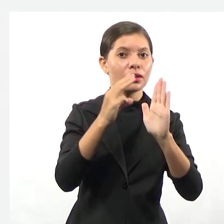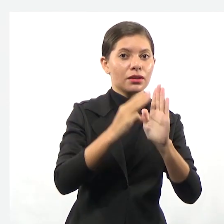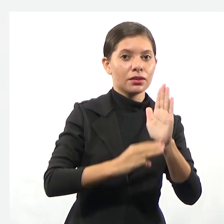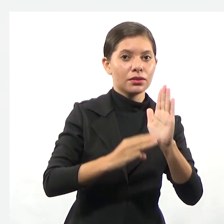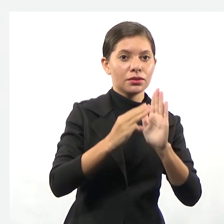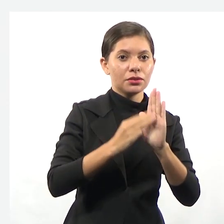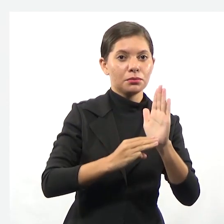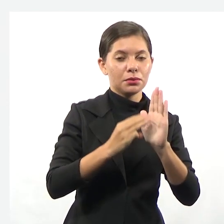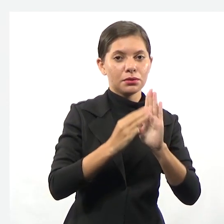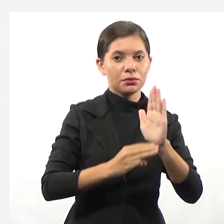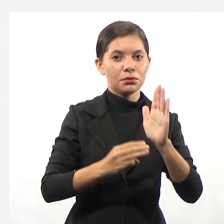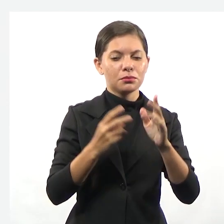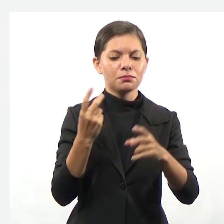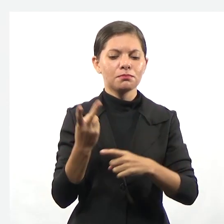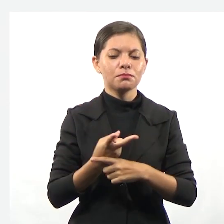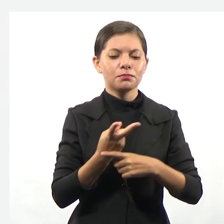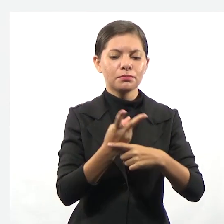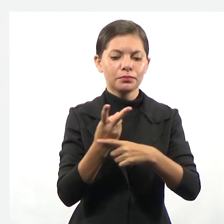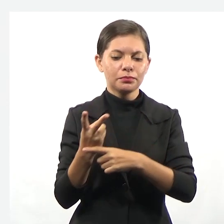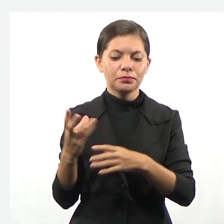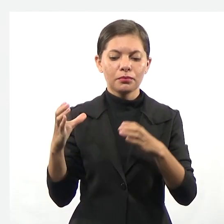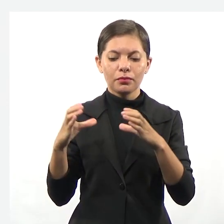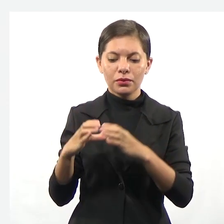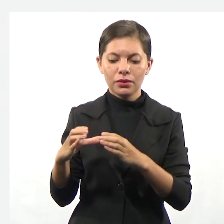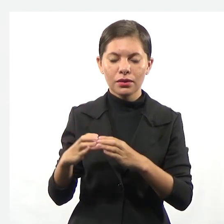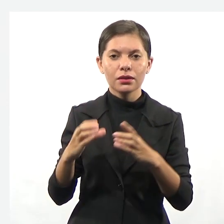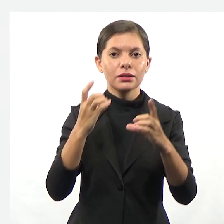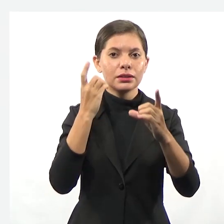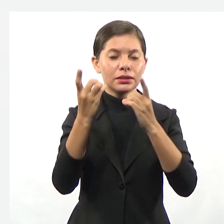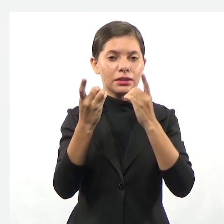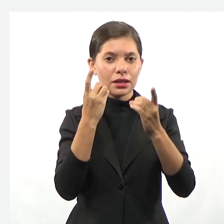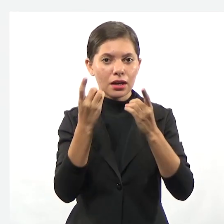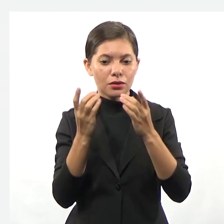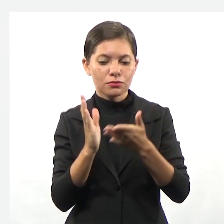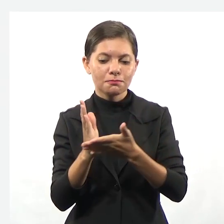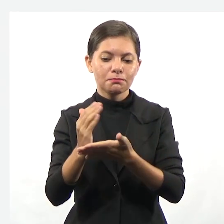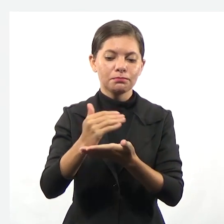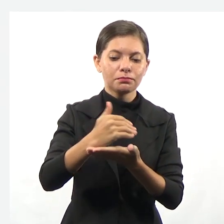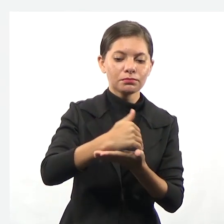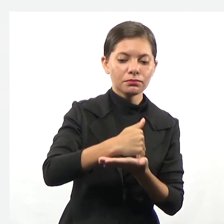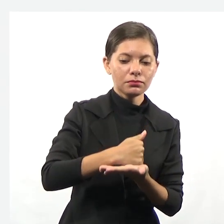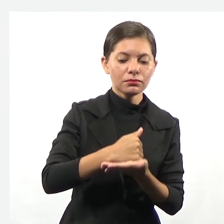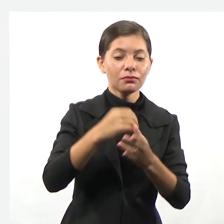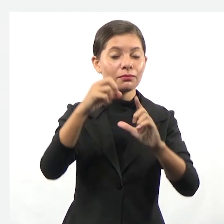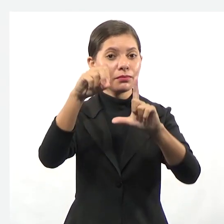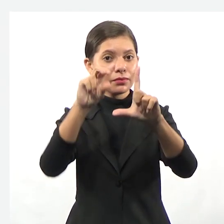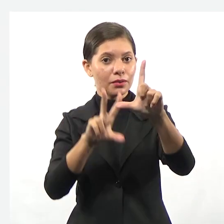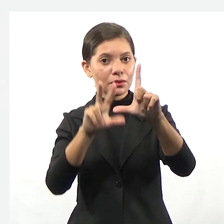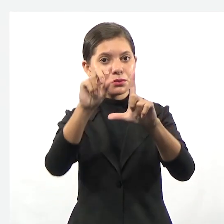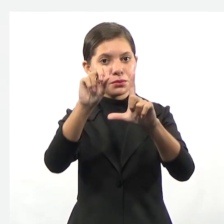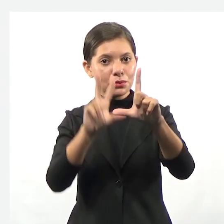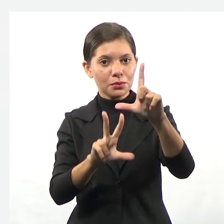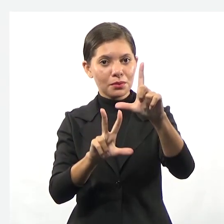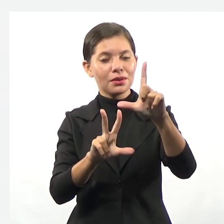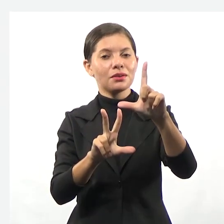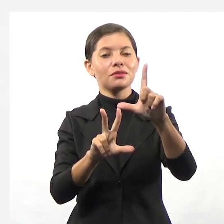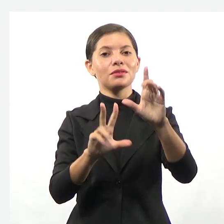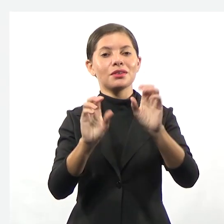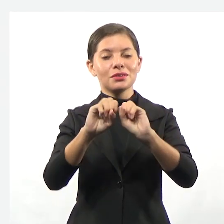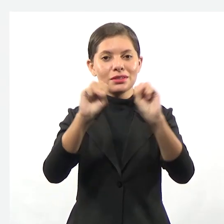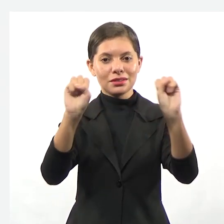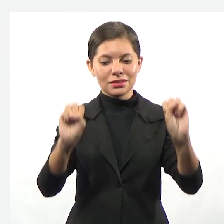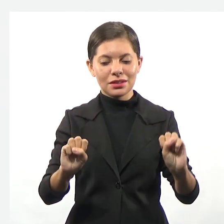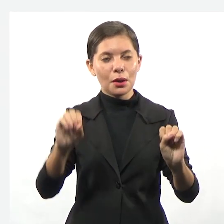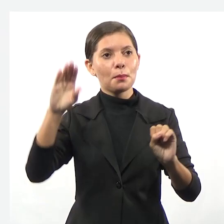citar o ambiente virtual de aprendizagem, o próprio sistema acadêmico, e assim é possível compreender de forma mais